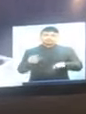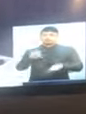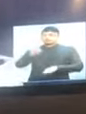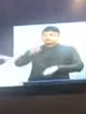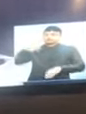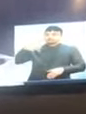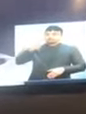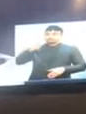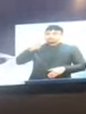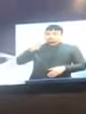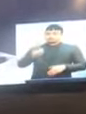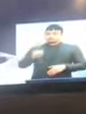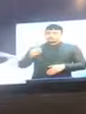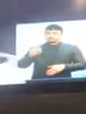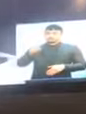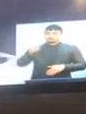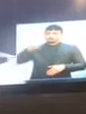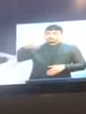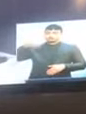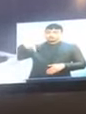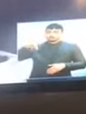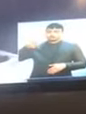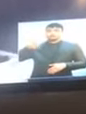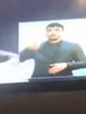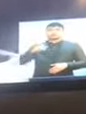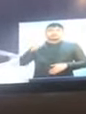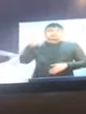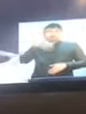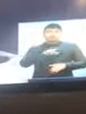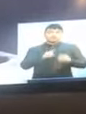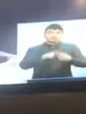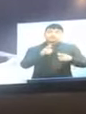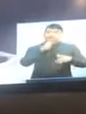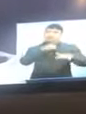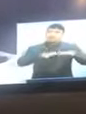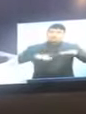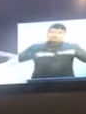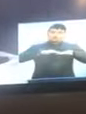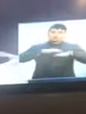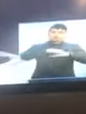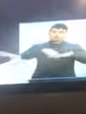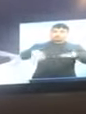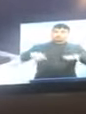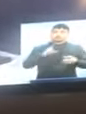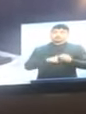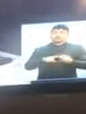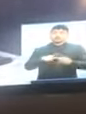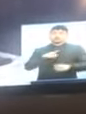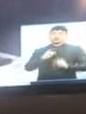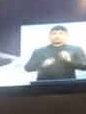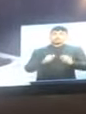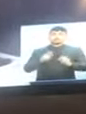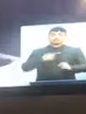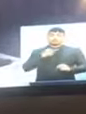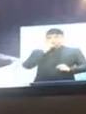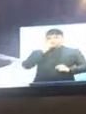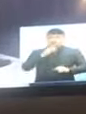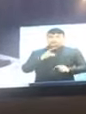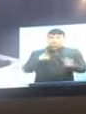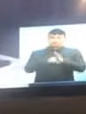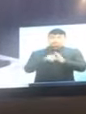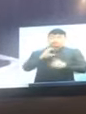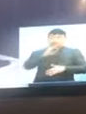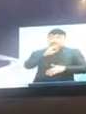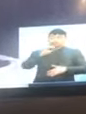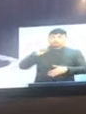Dumont, o calçadão em torno do açude no centro da cidade e a pista de Cooper em